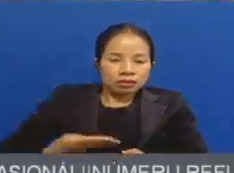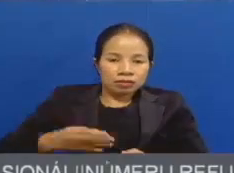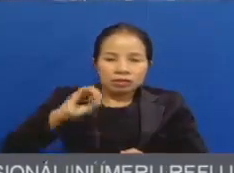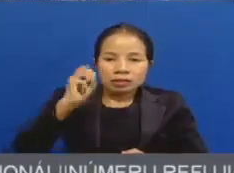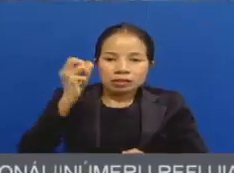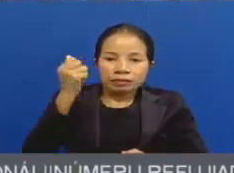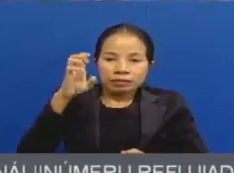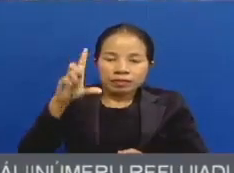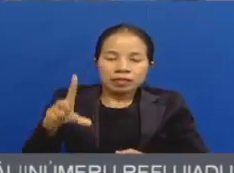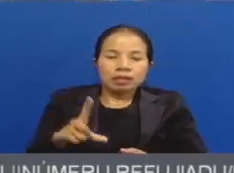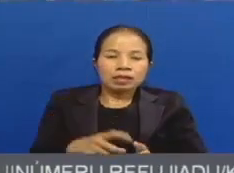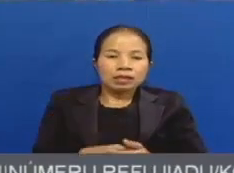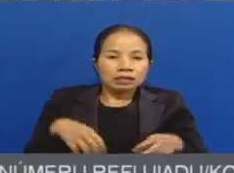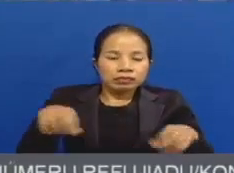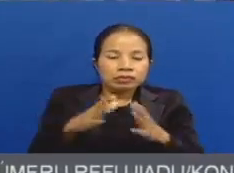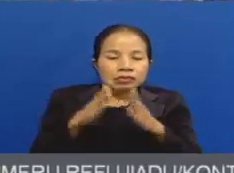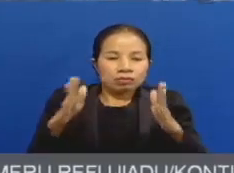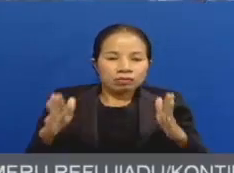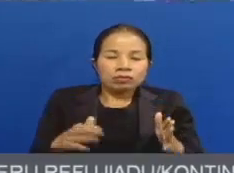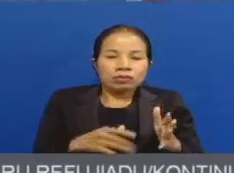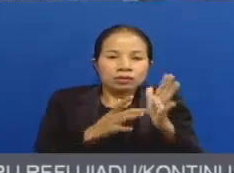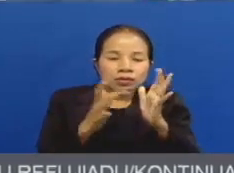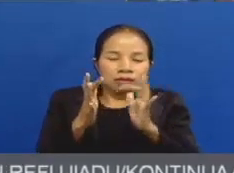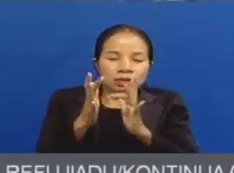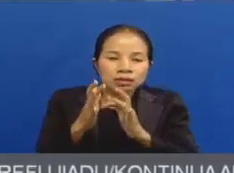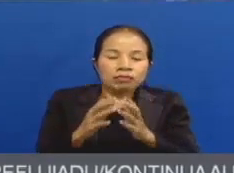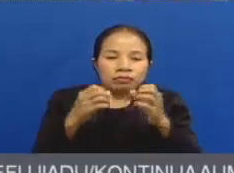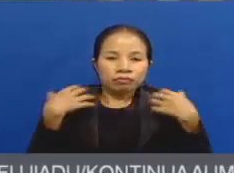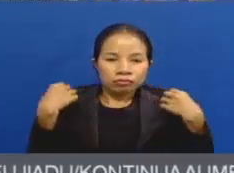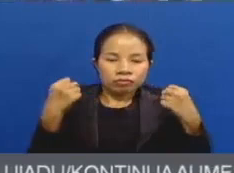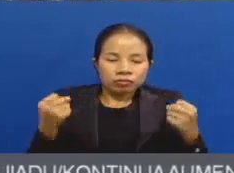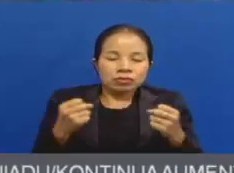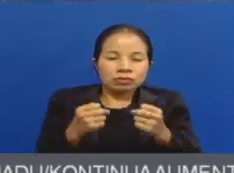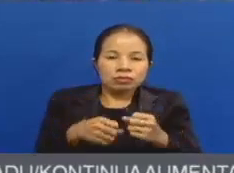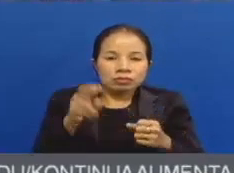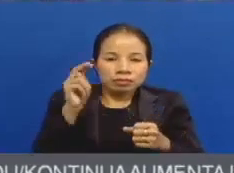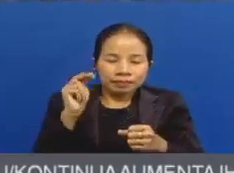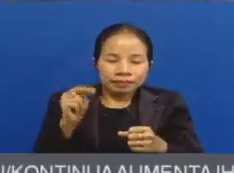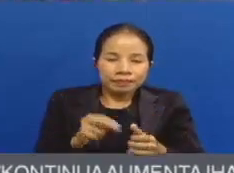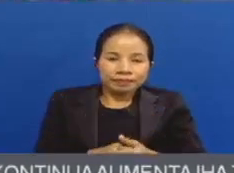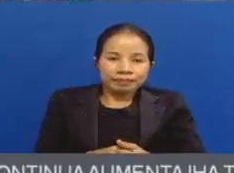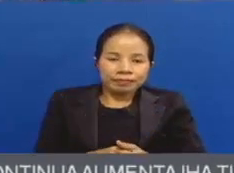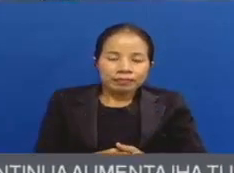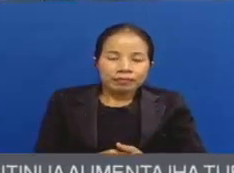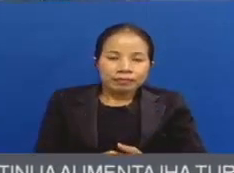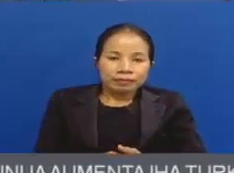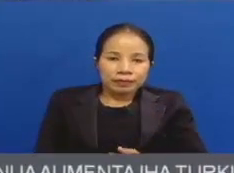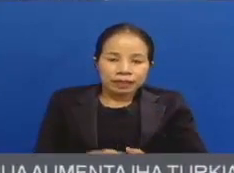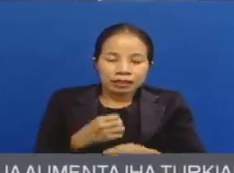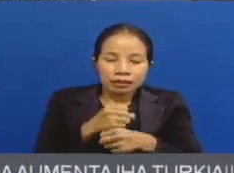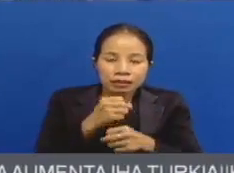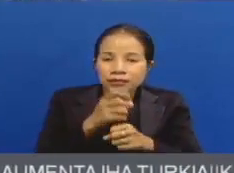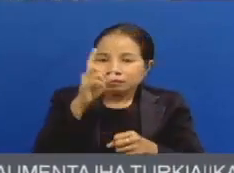ne devoção bot. Ba iha Eucaristia nebe, sai força bot ida bania. Convicção ida ne ne